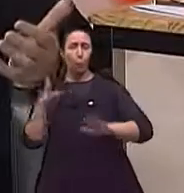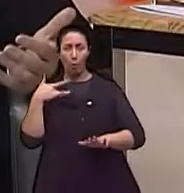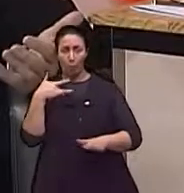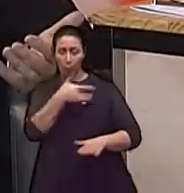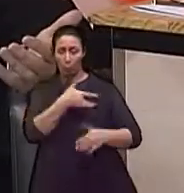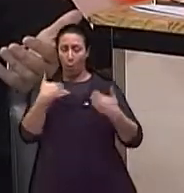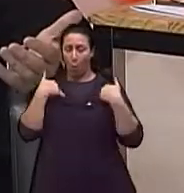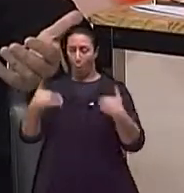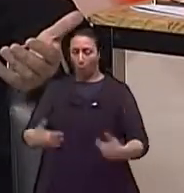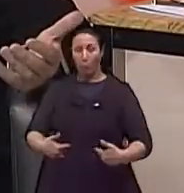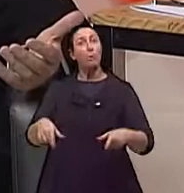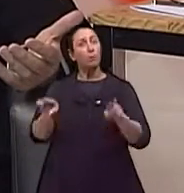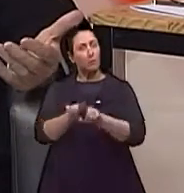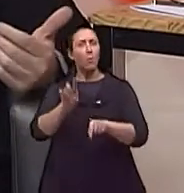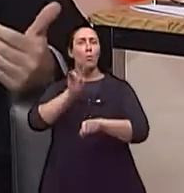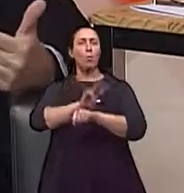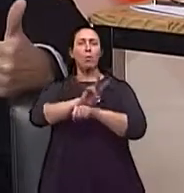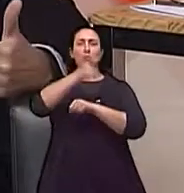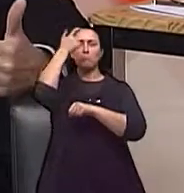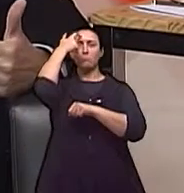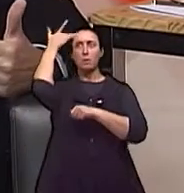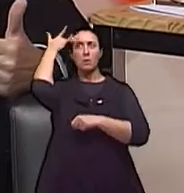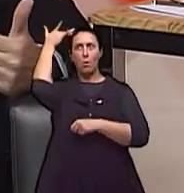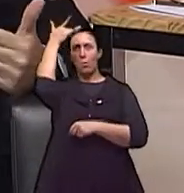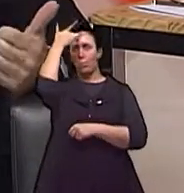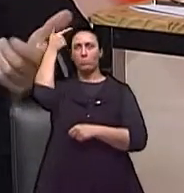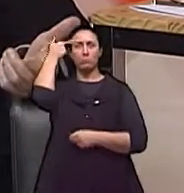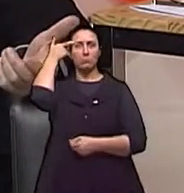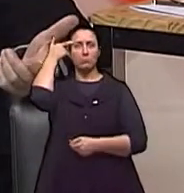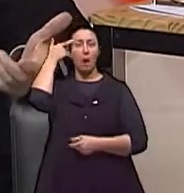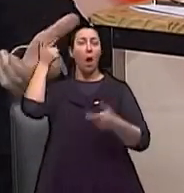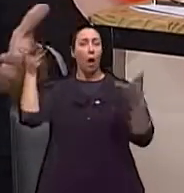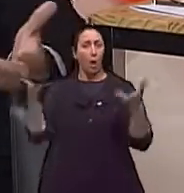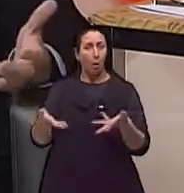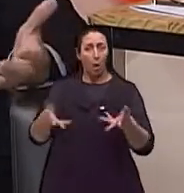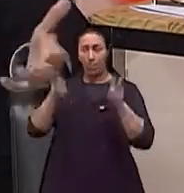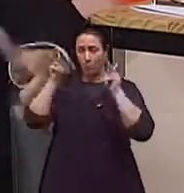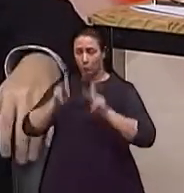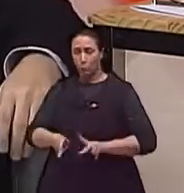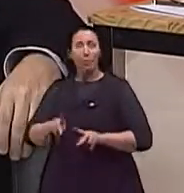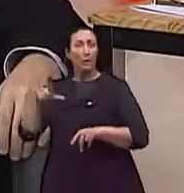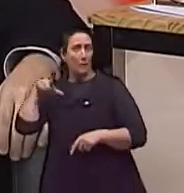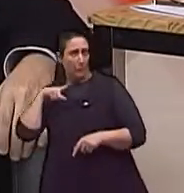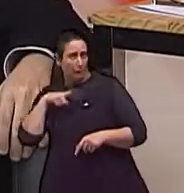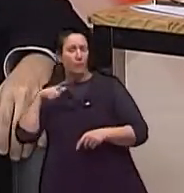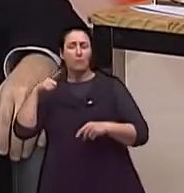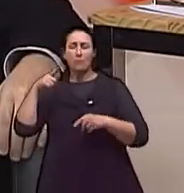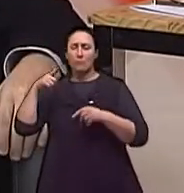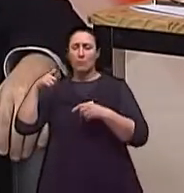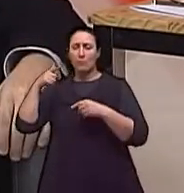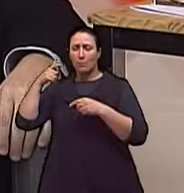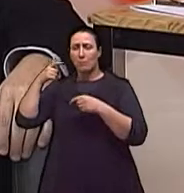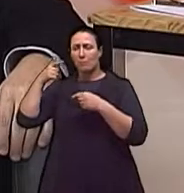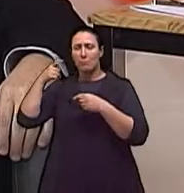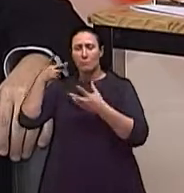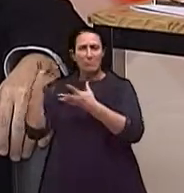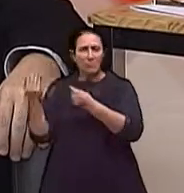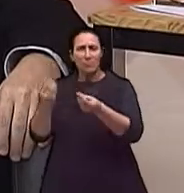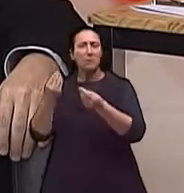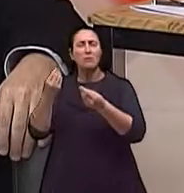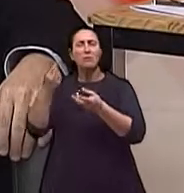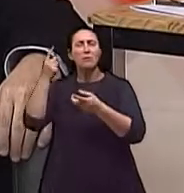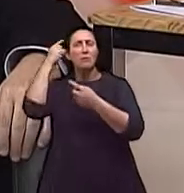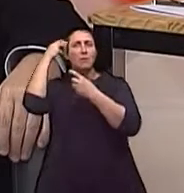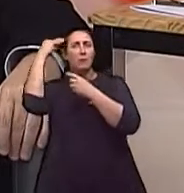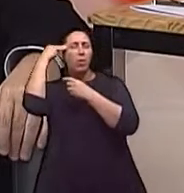cuidando da sua cabeça né a depressão A demência são os nossos grandes males os nossos grandes tem amores